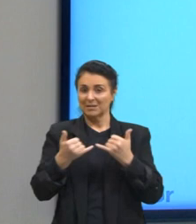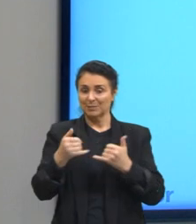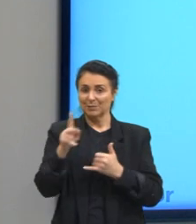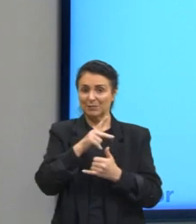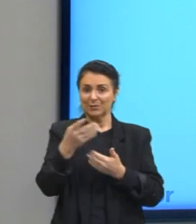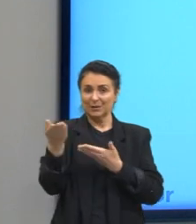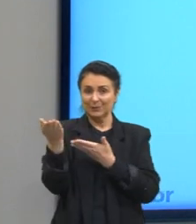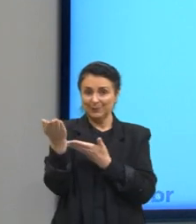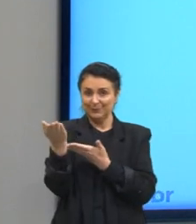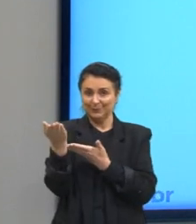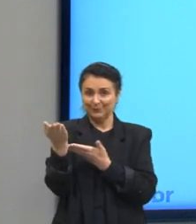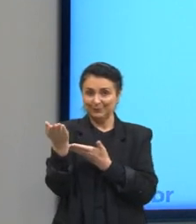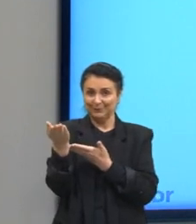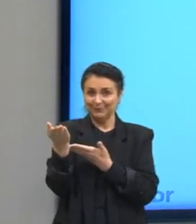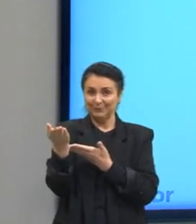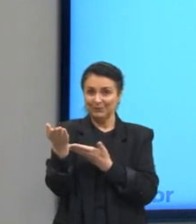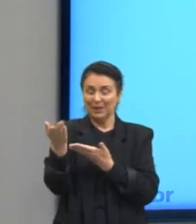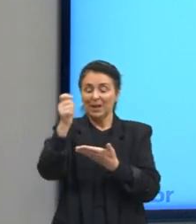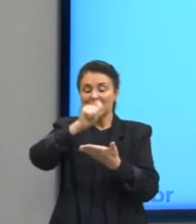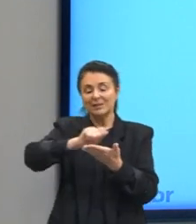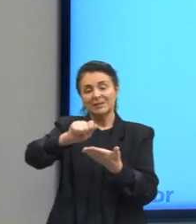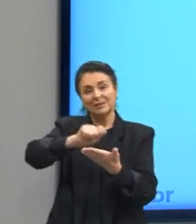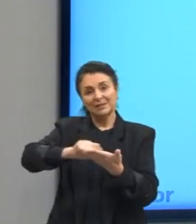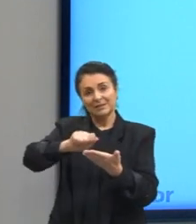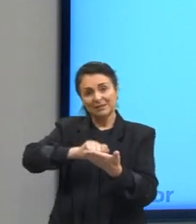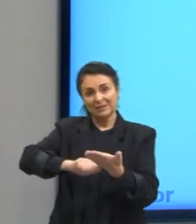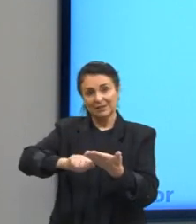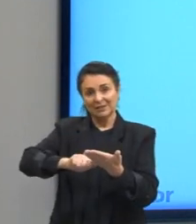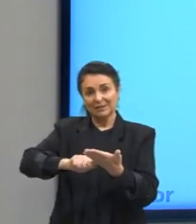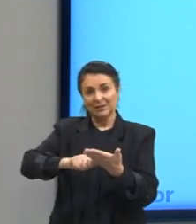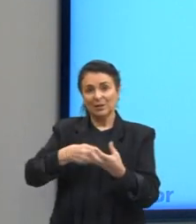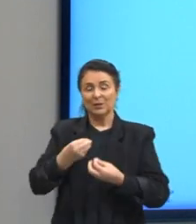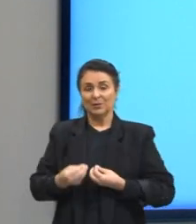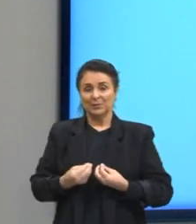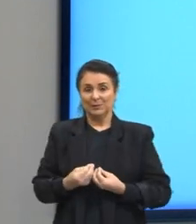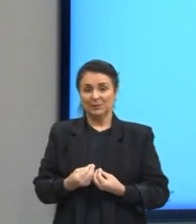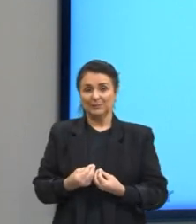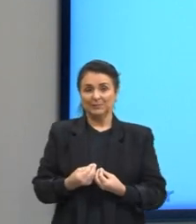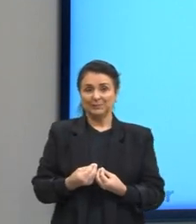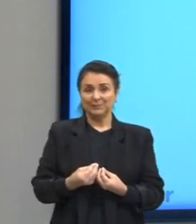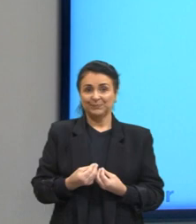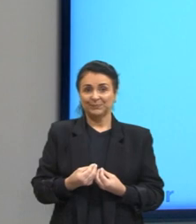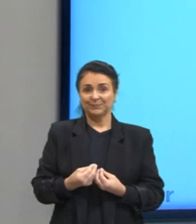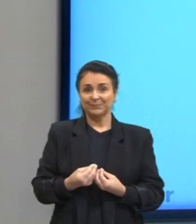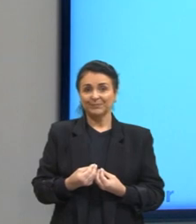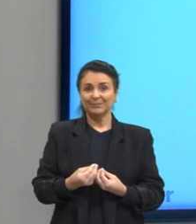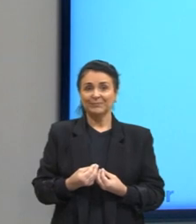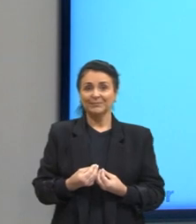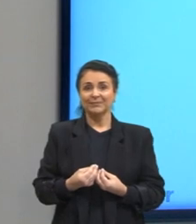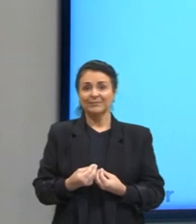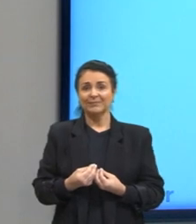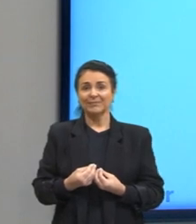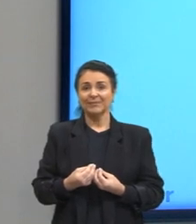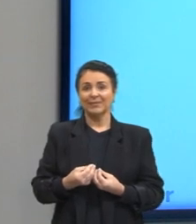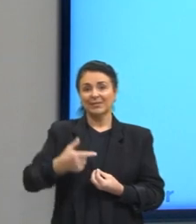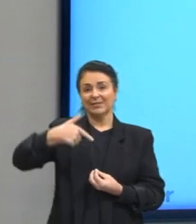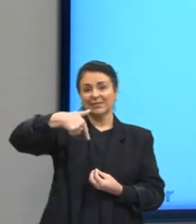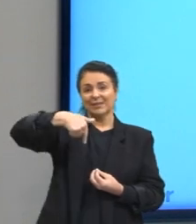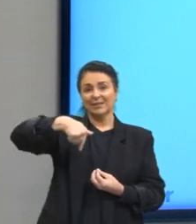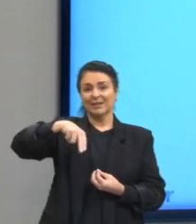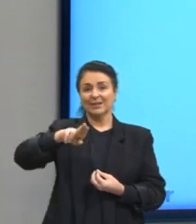e eu posso escrever assim E aí é que